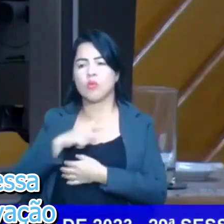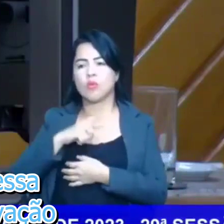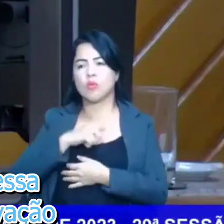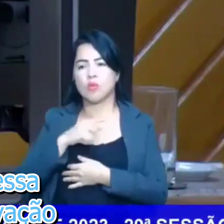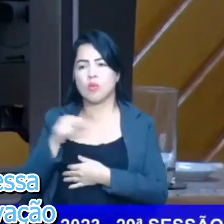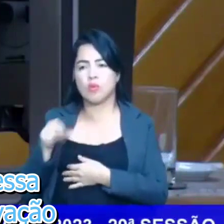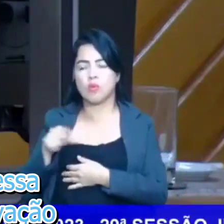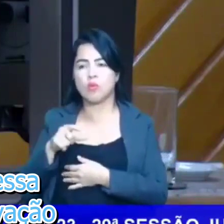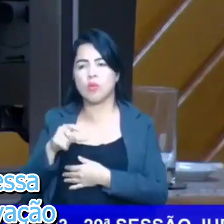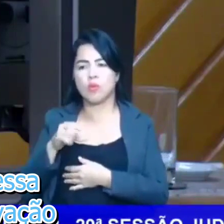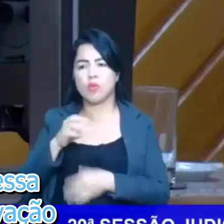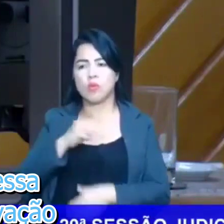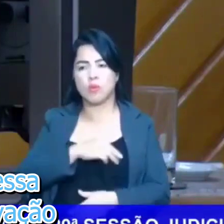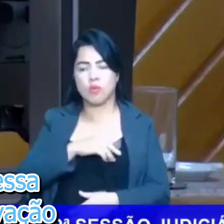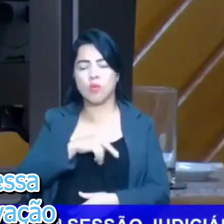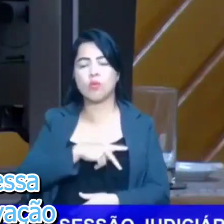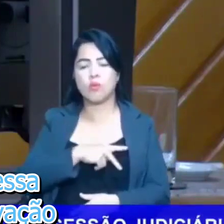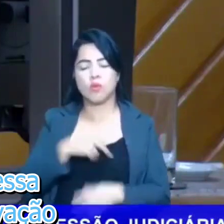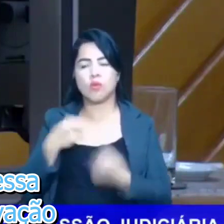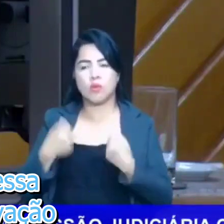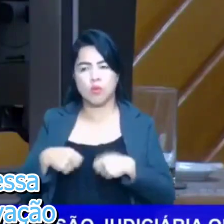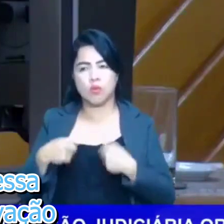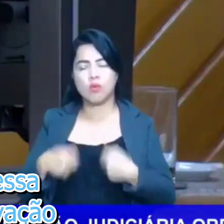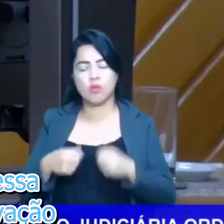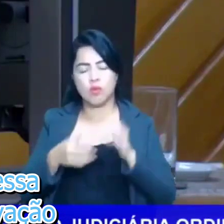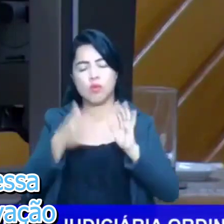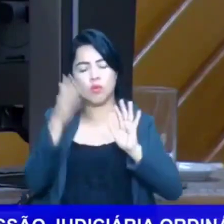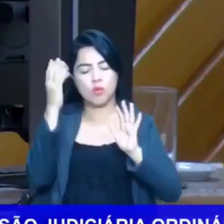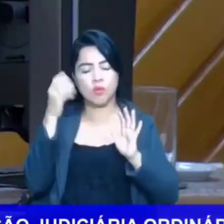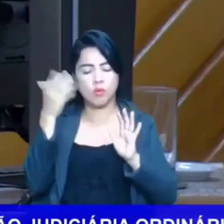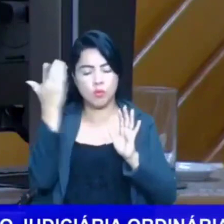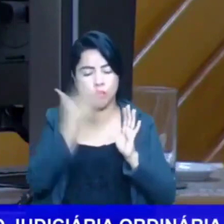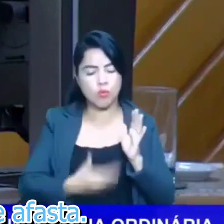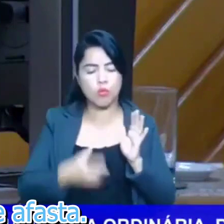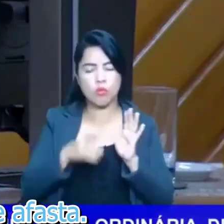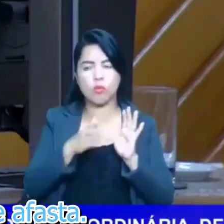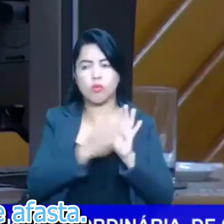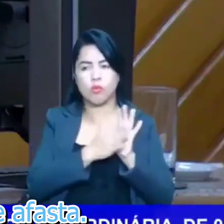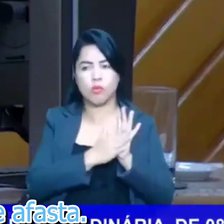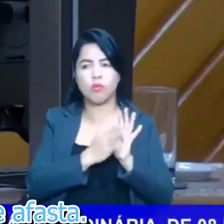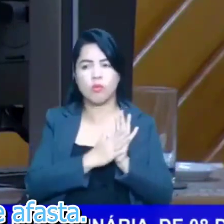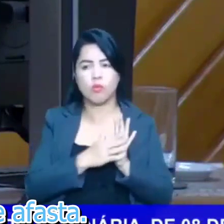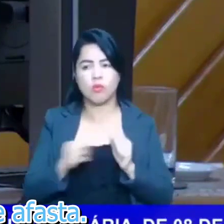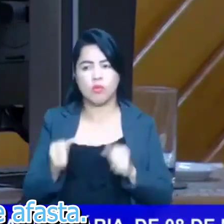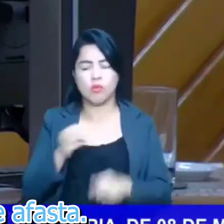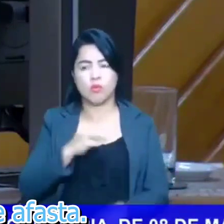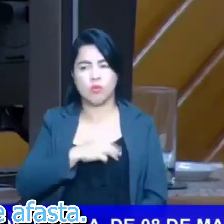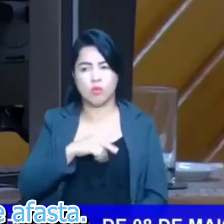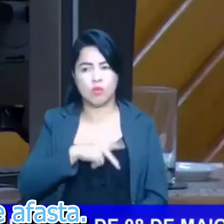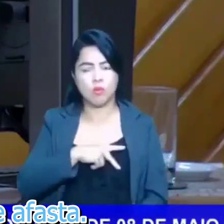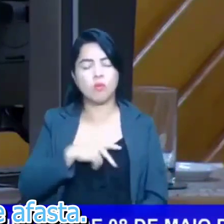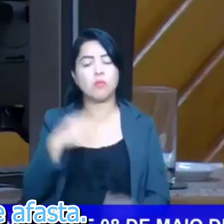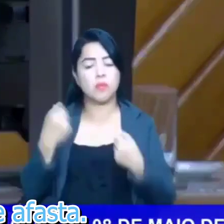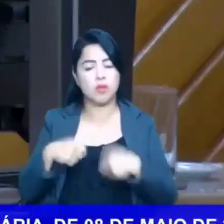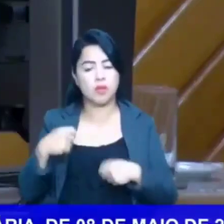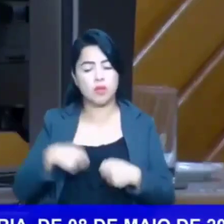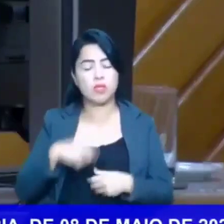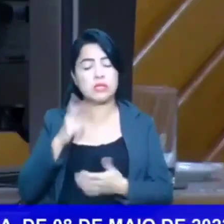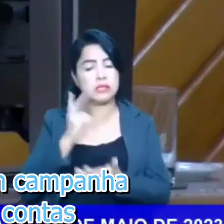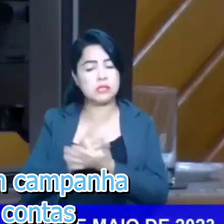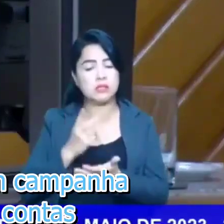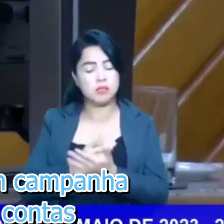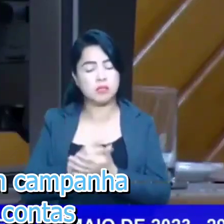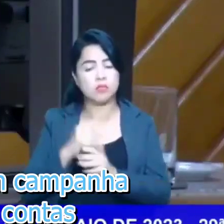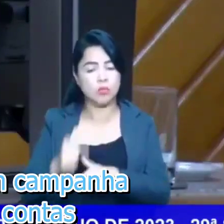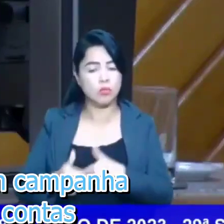dessa tese, da necessidade de comprovação e a tese respectiva, o Ministério Público Eleitoral não se afasta. Sigo